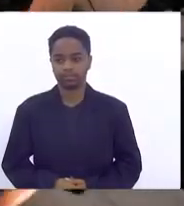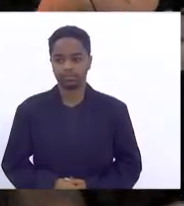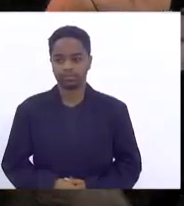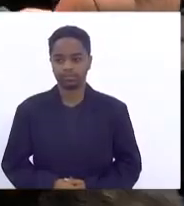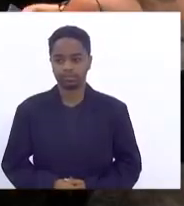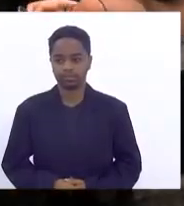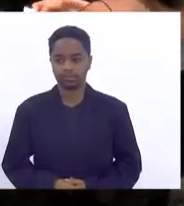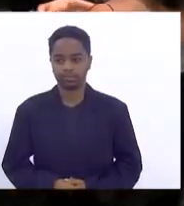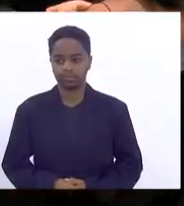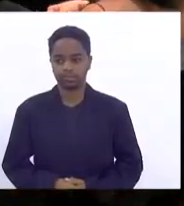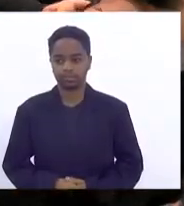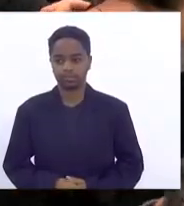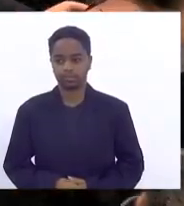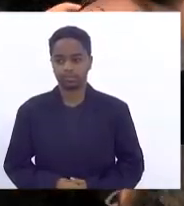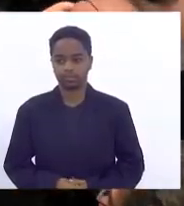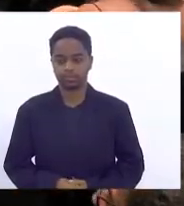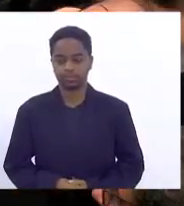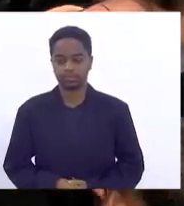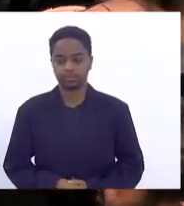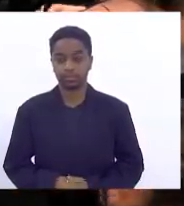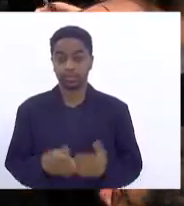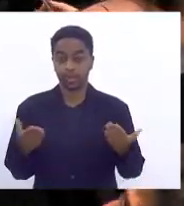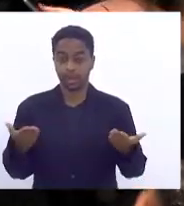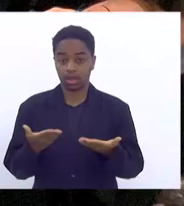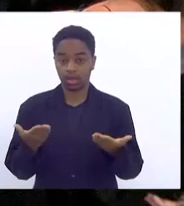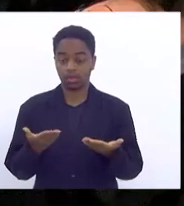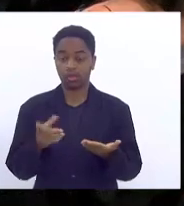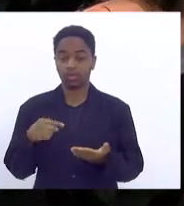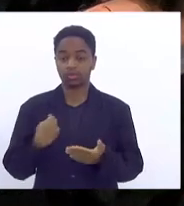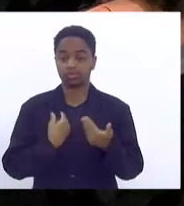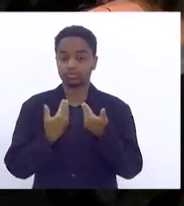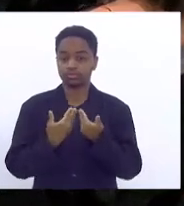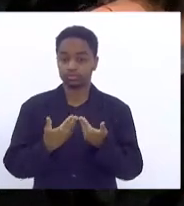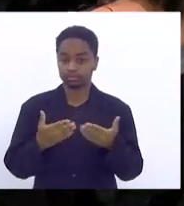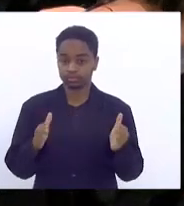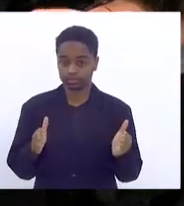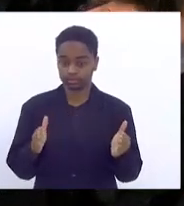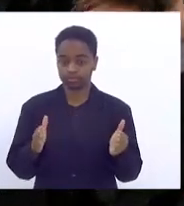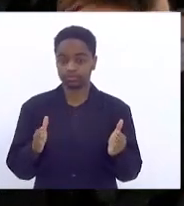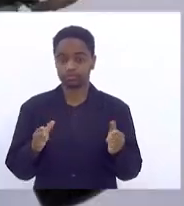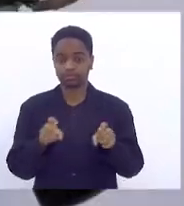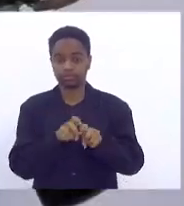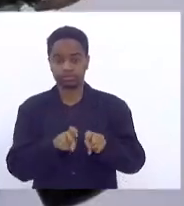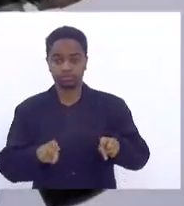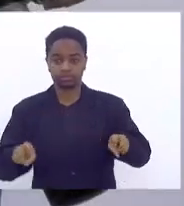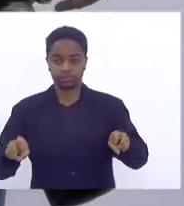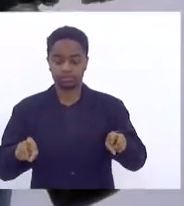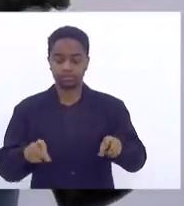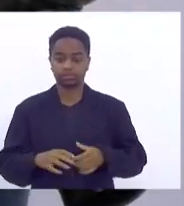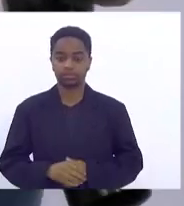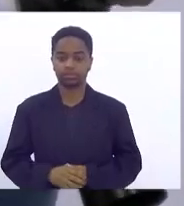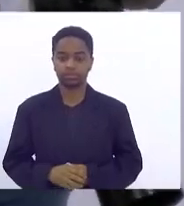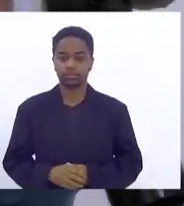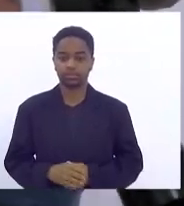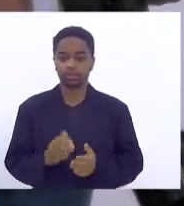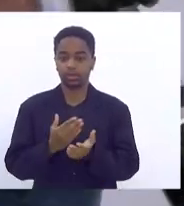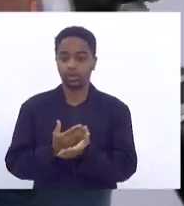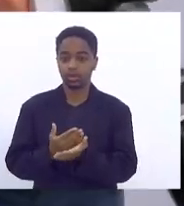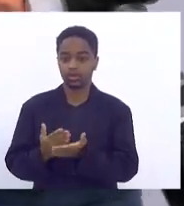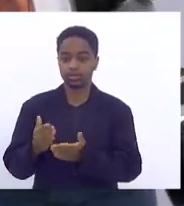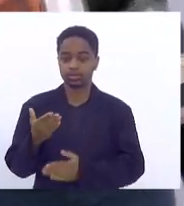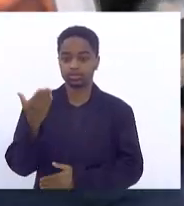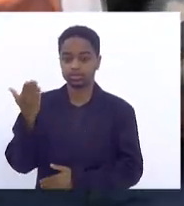Brasil passaremos à fala de abertura da mesa de honra a começar pelo